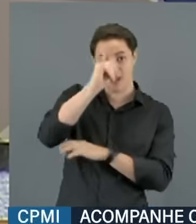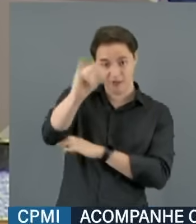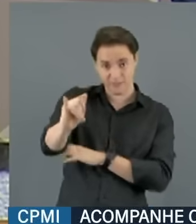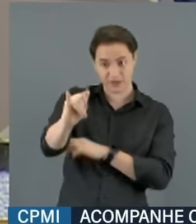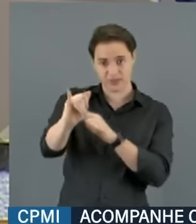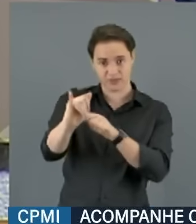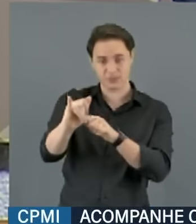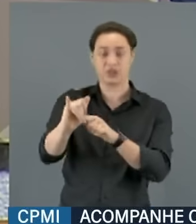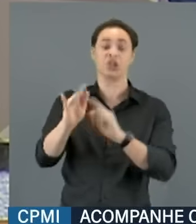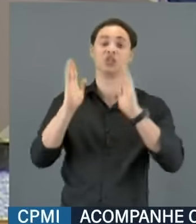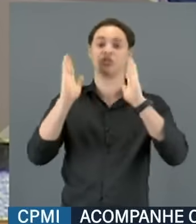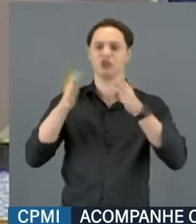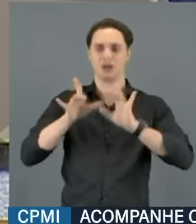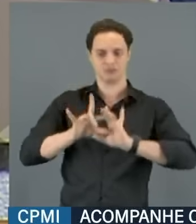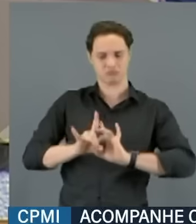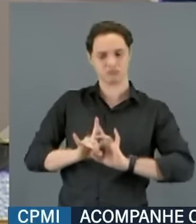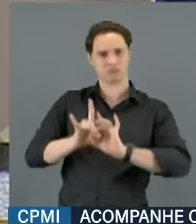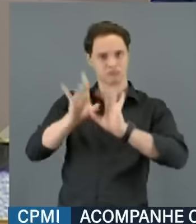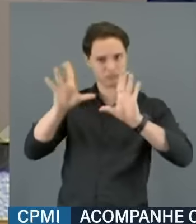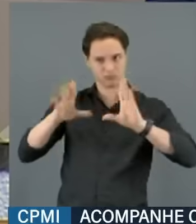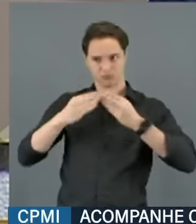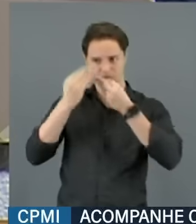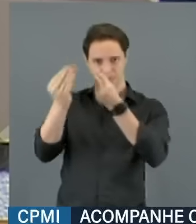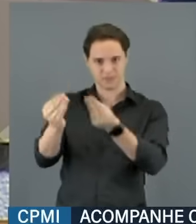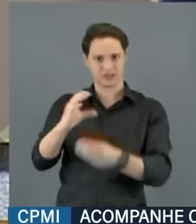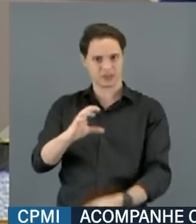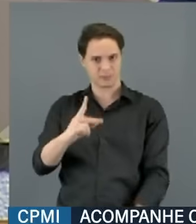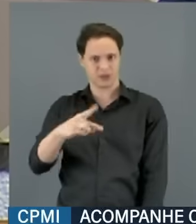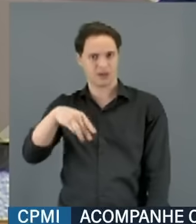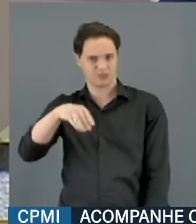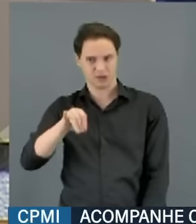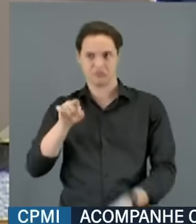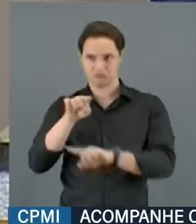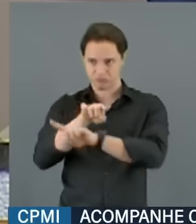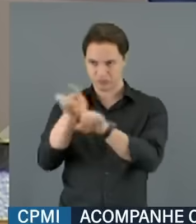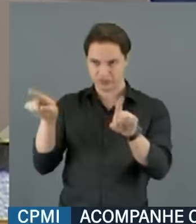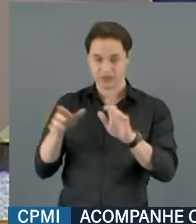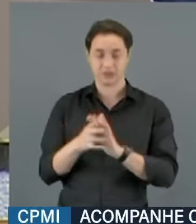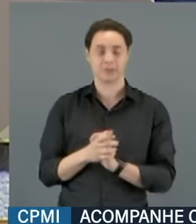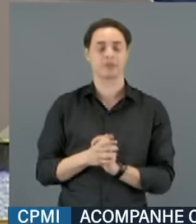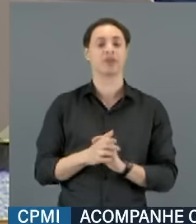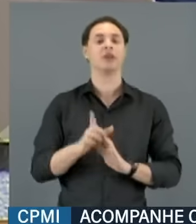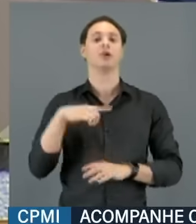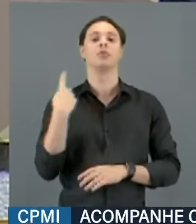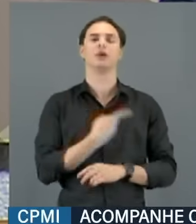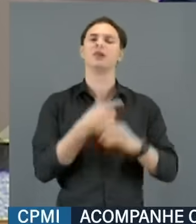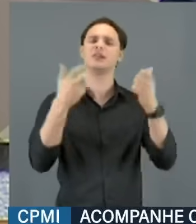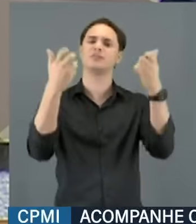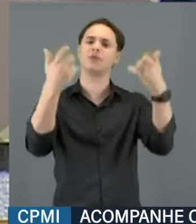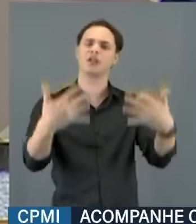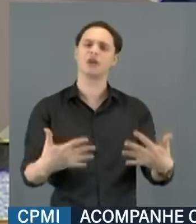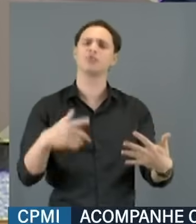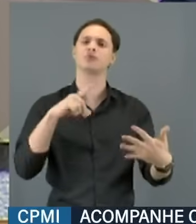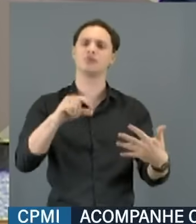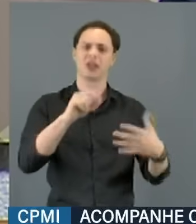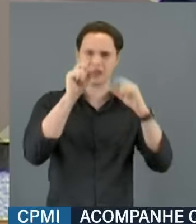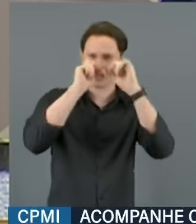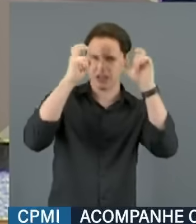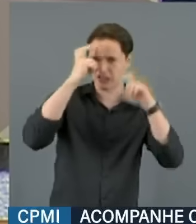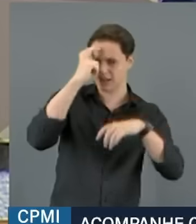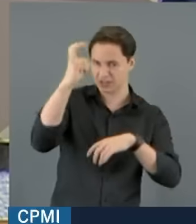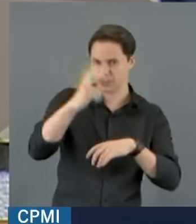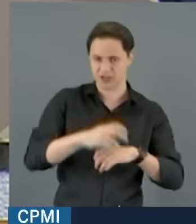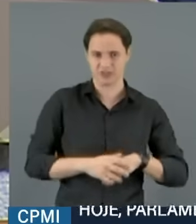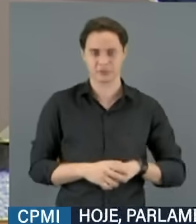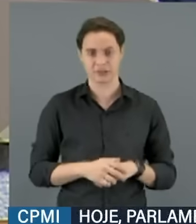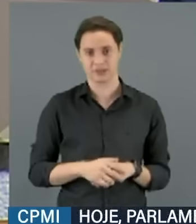disponibilizados à CPMI, se eu não me engano, nós falamos ali de